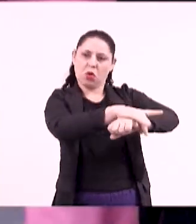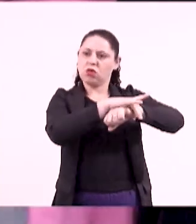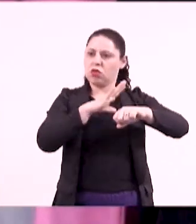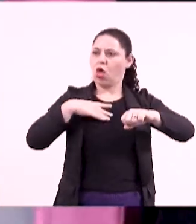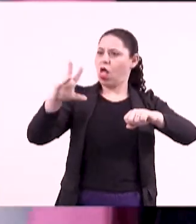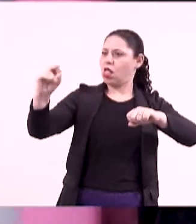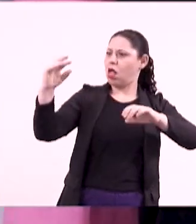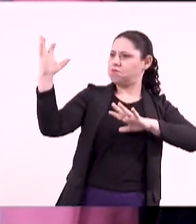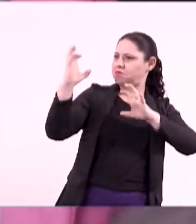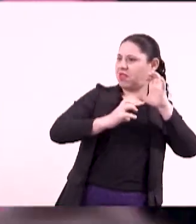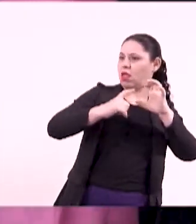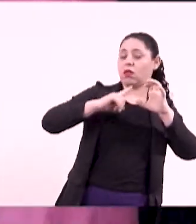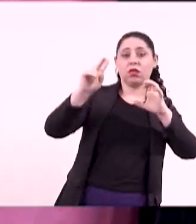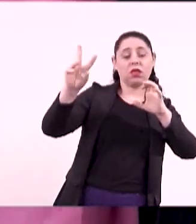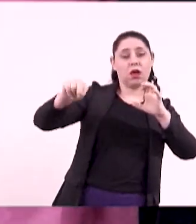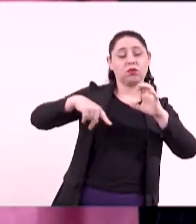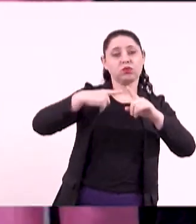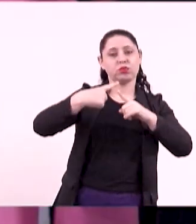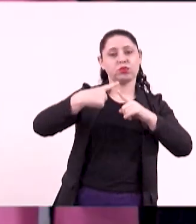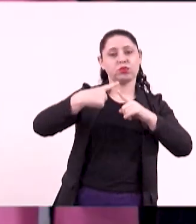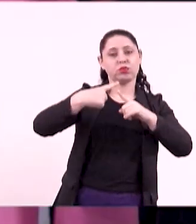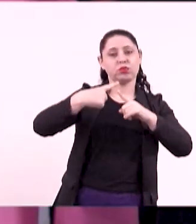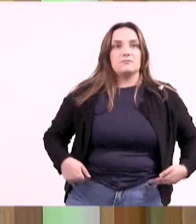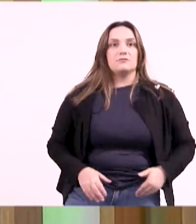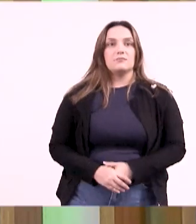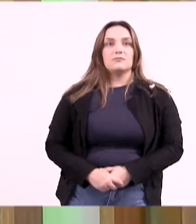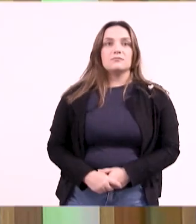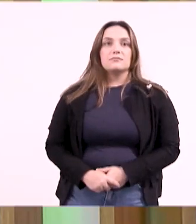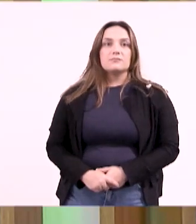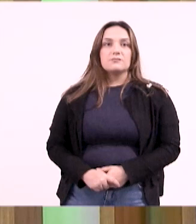quando na realidade ela deveria manter a lei.